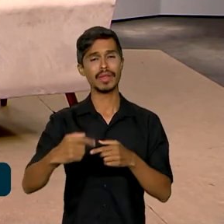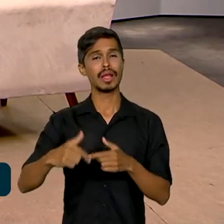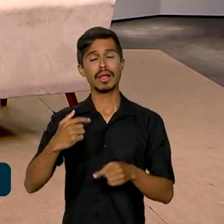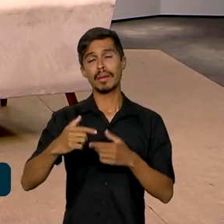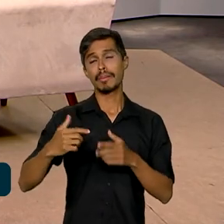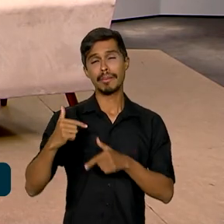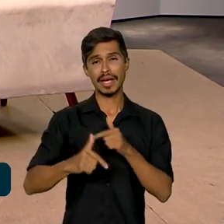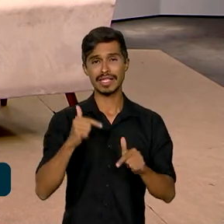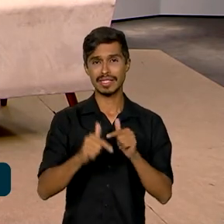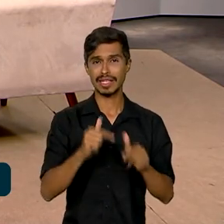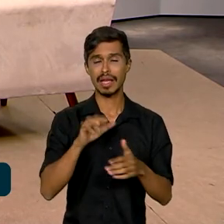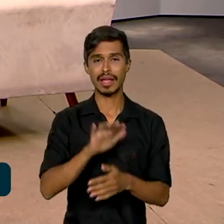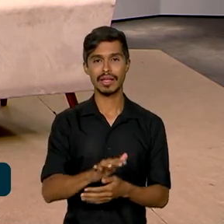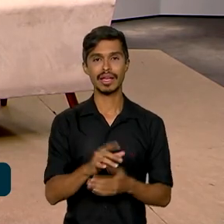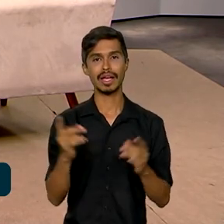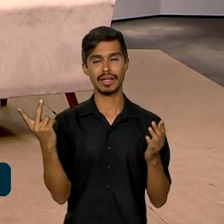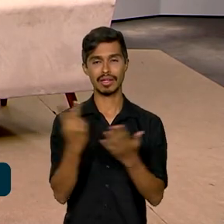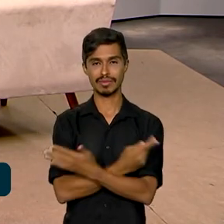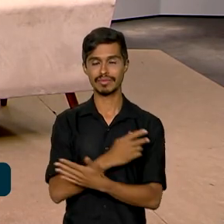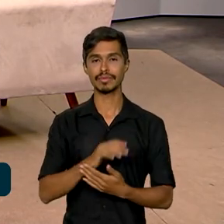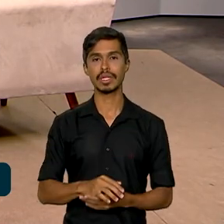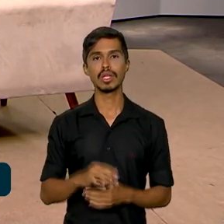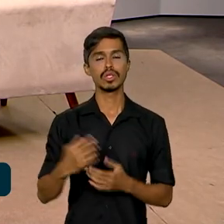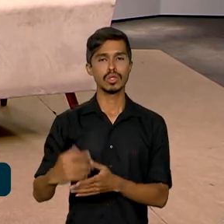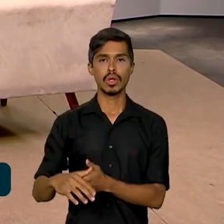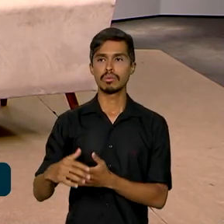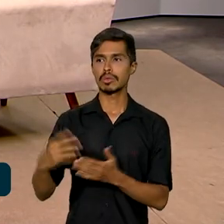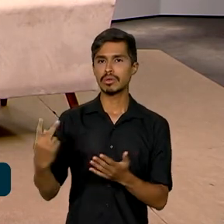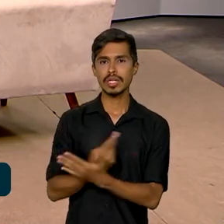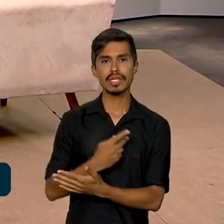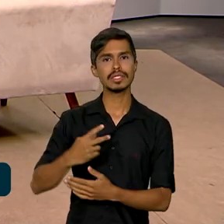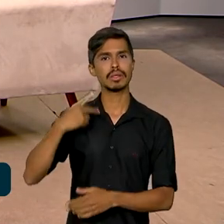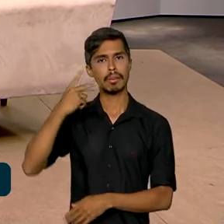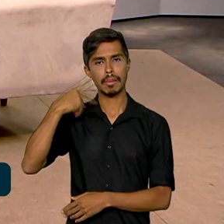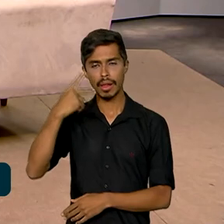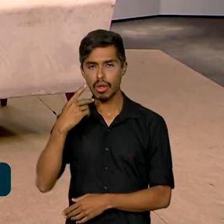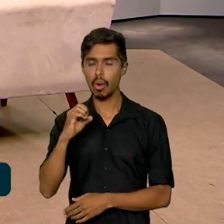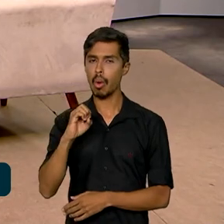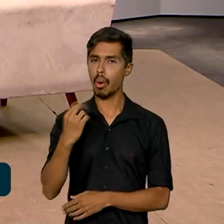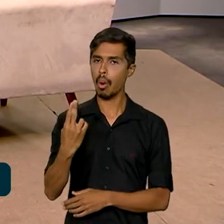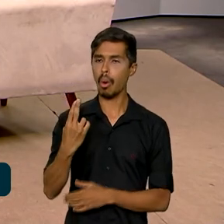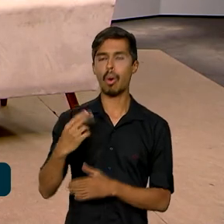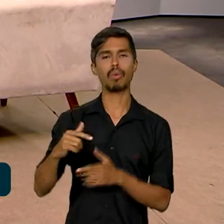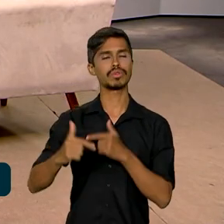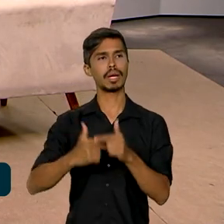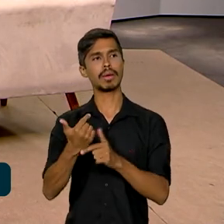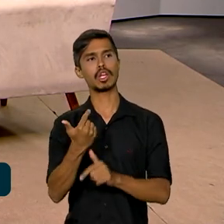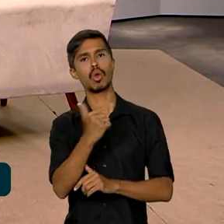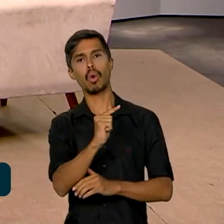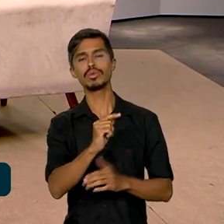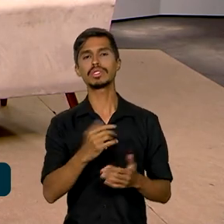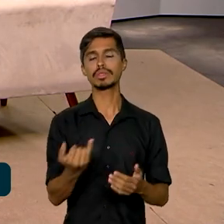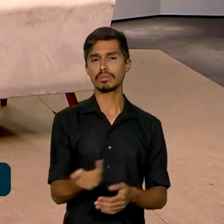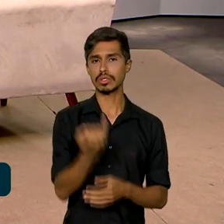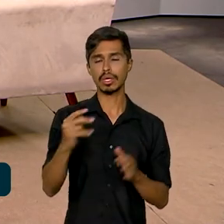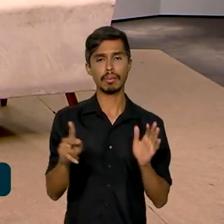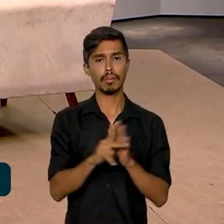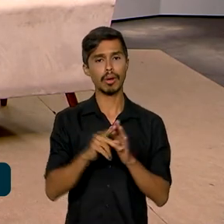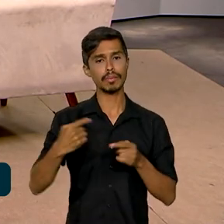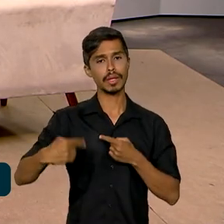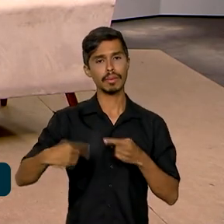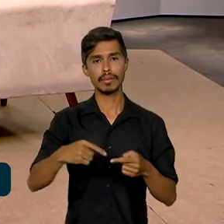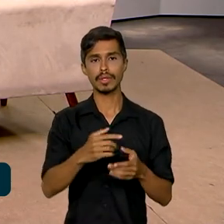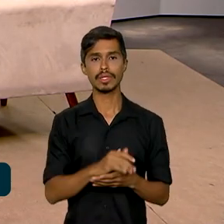diferentes lugares, seja no parlamento, seja em cargos outros importantes da vida